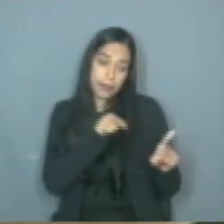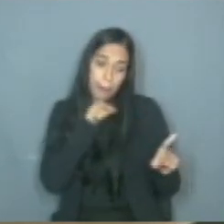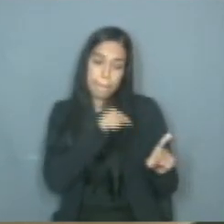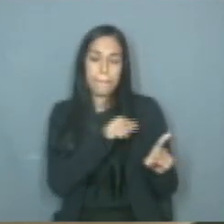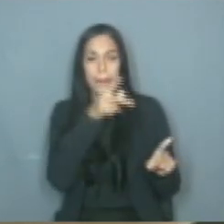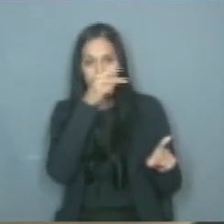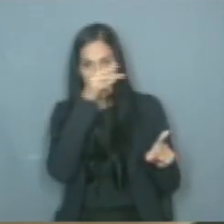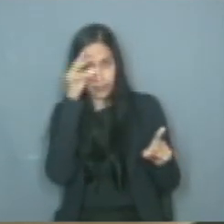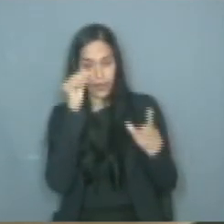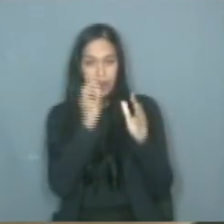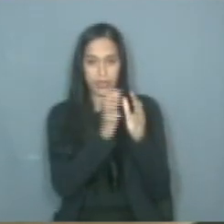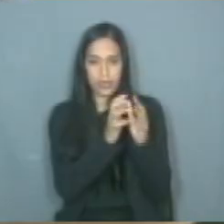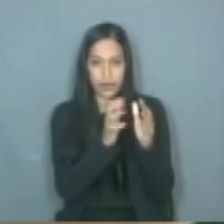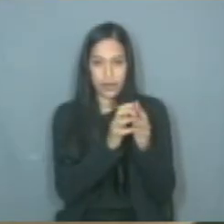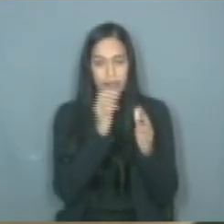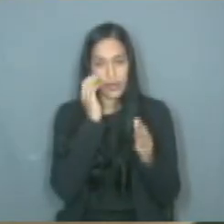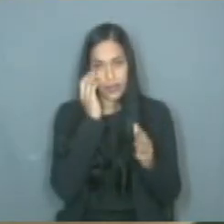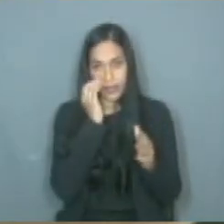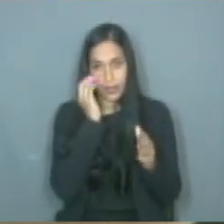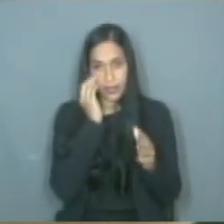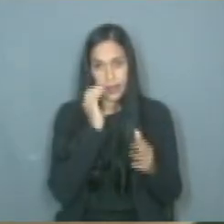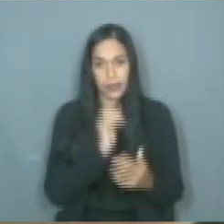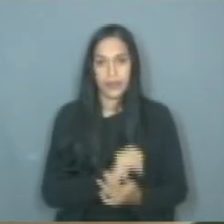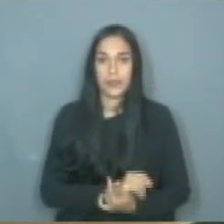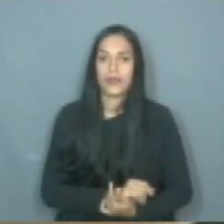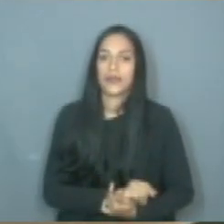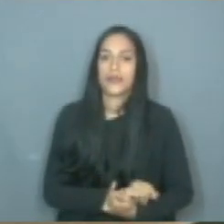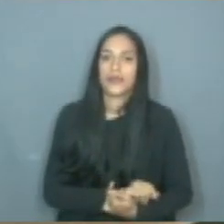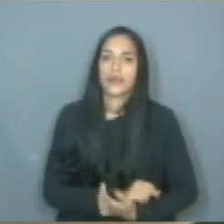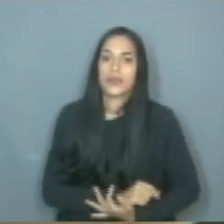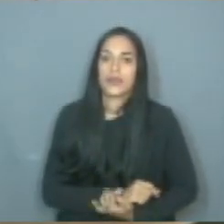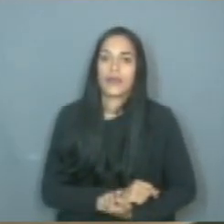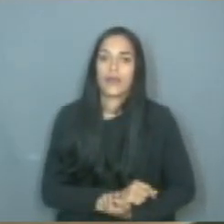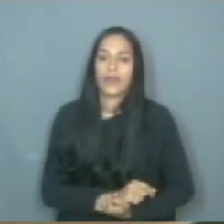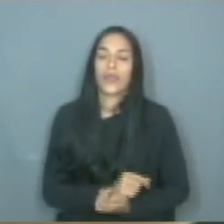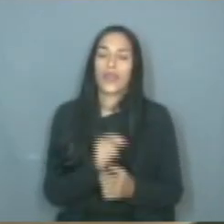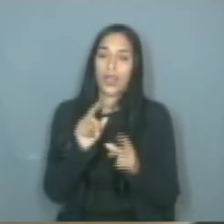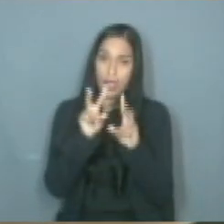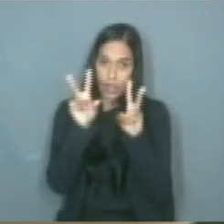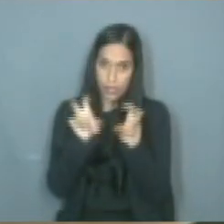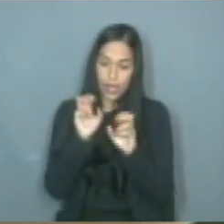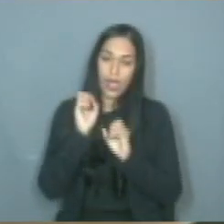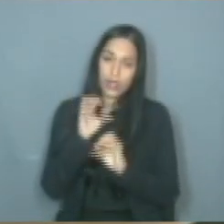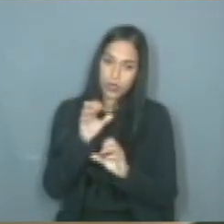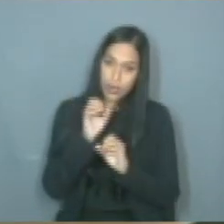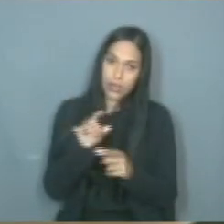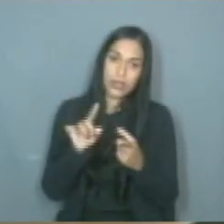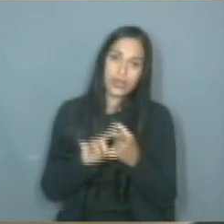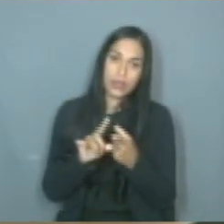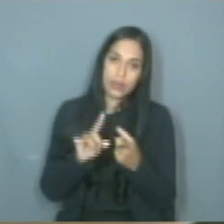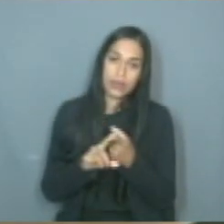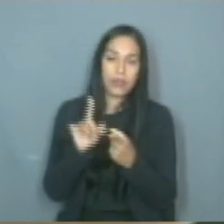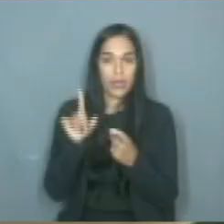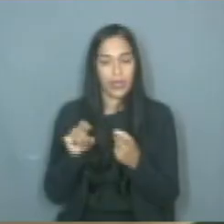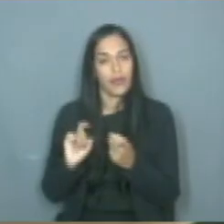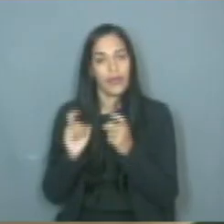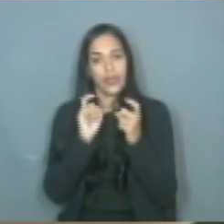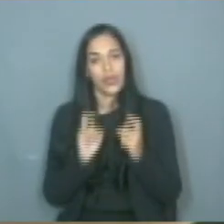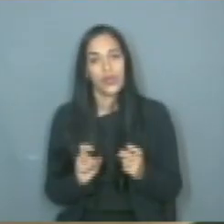seguinte, falando de educação, porque também tem requerimento de educação que a vereadora vai discutir